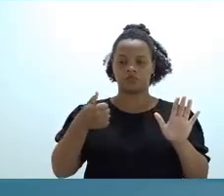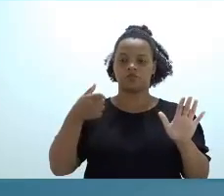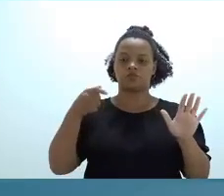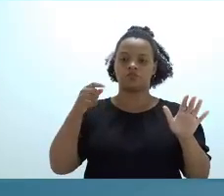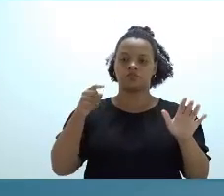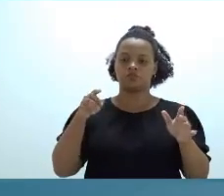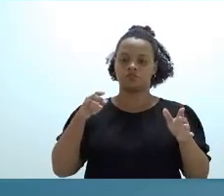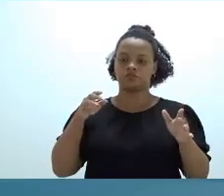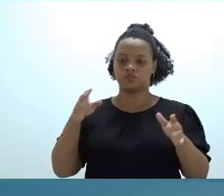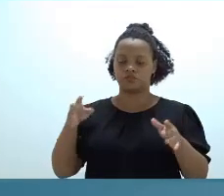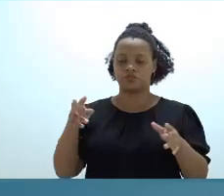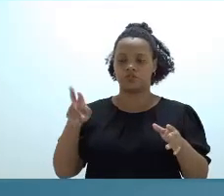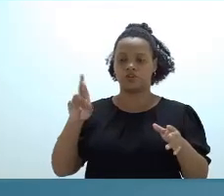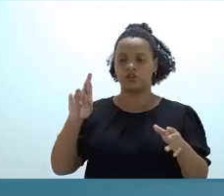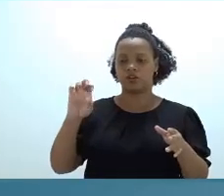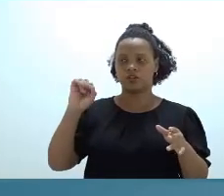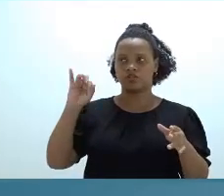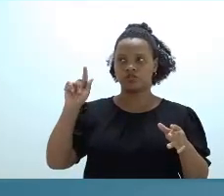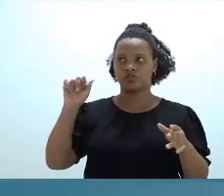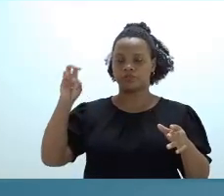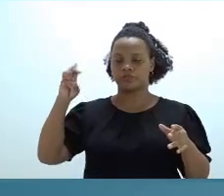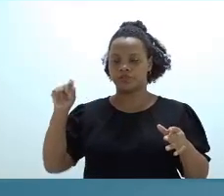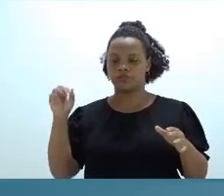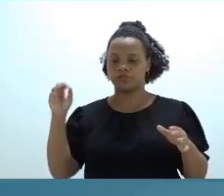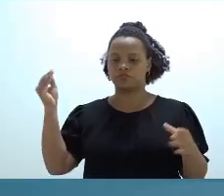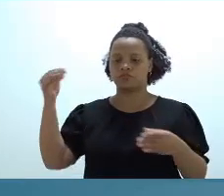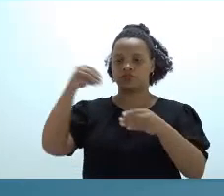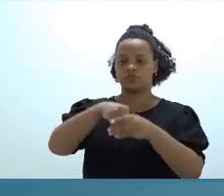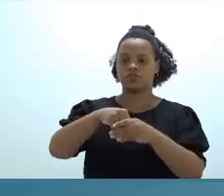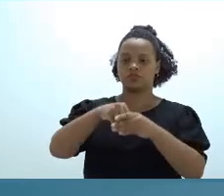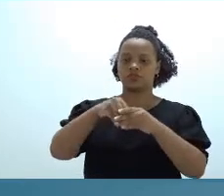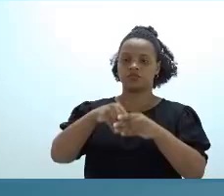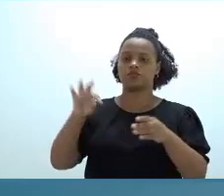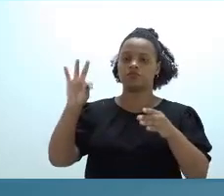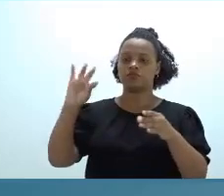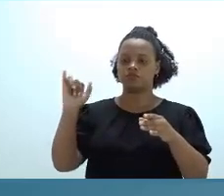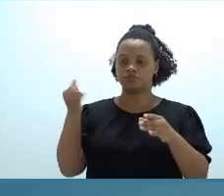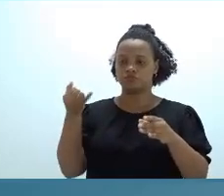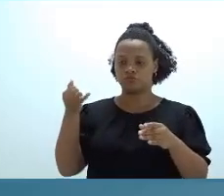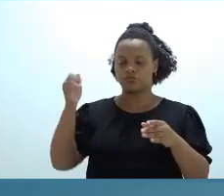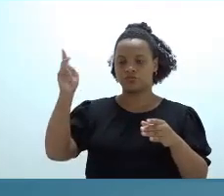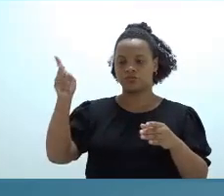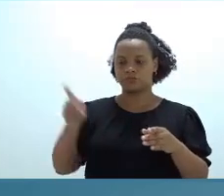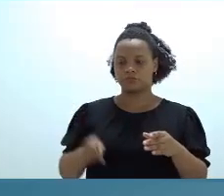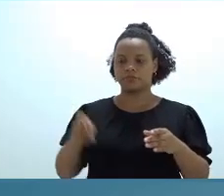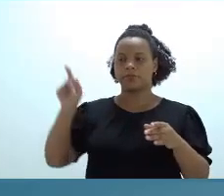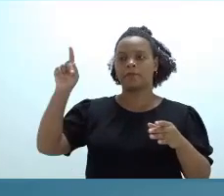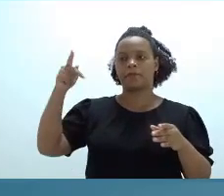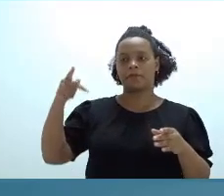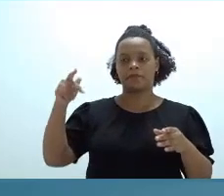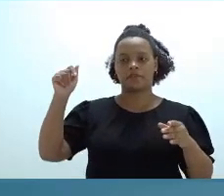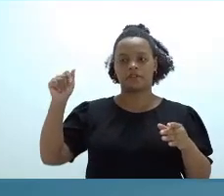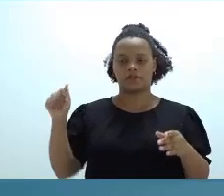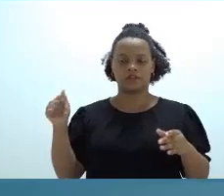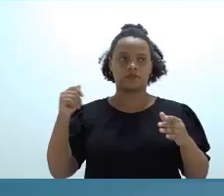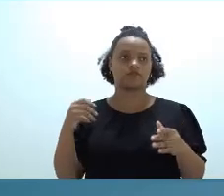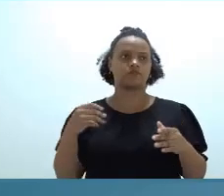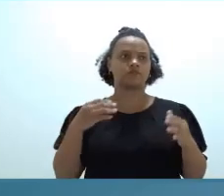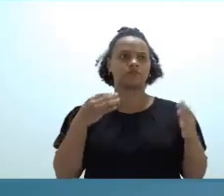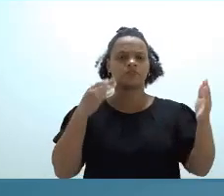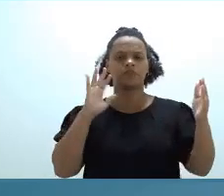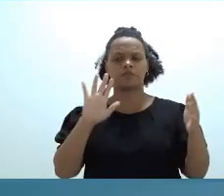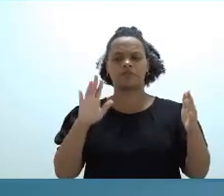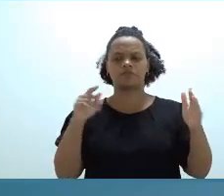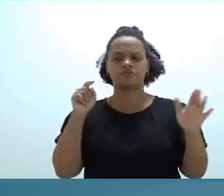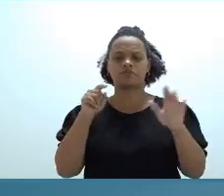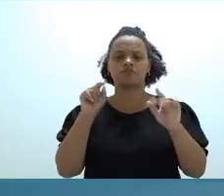coube a relatoria do recurso ao excelentíssimo desembargador Maírton Marques Carneiro, que suscitou a presente dúvida, entendendo que a matéria versada no